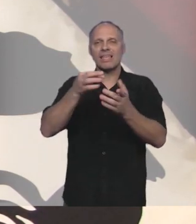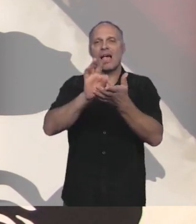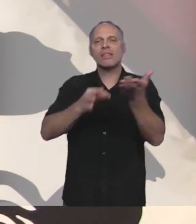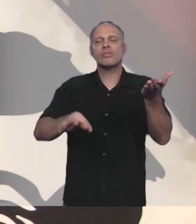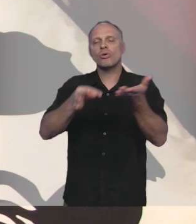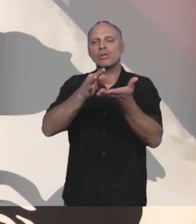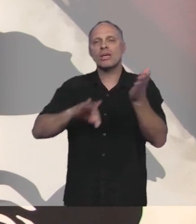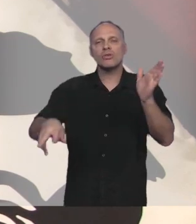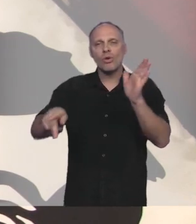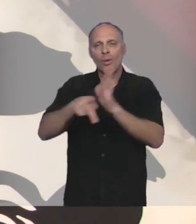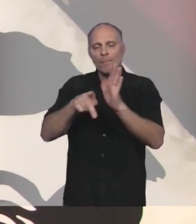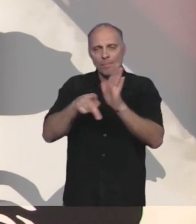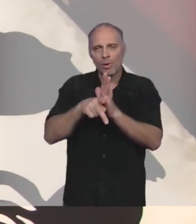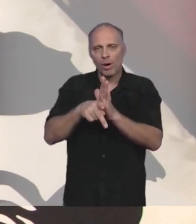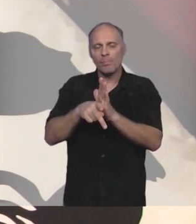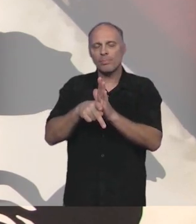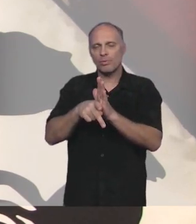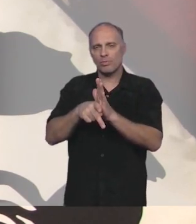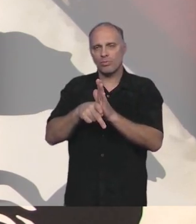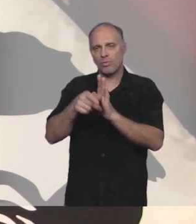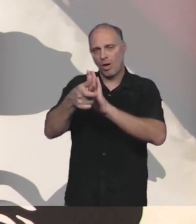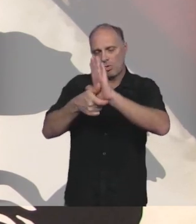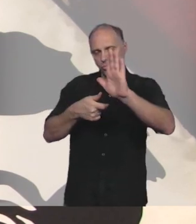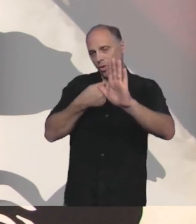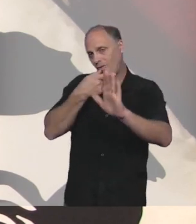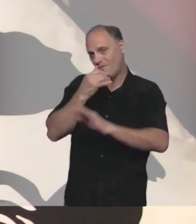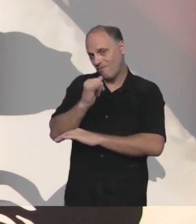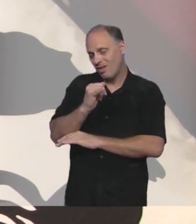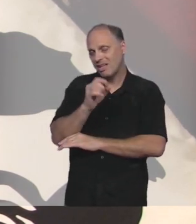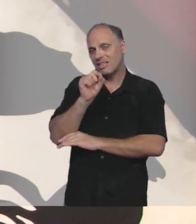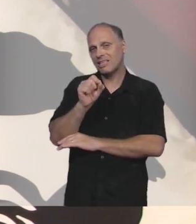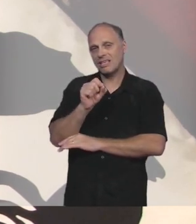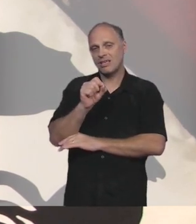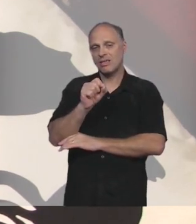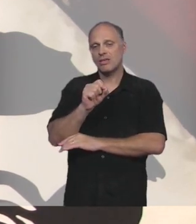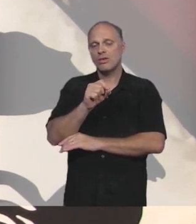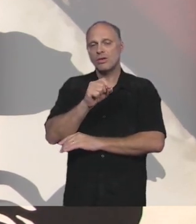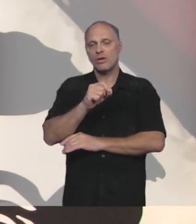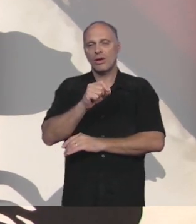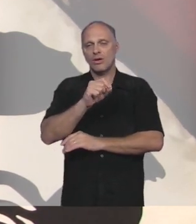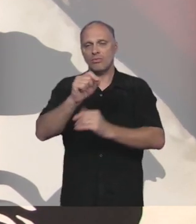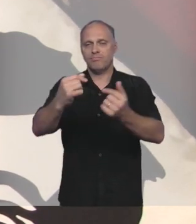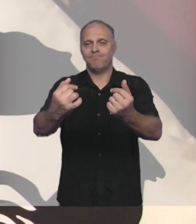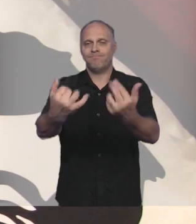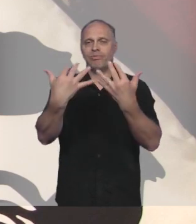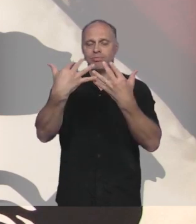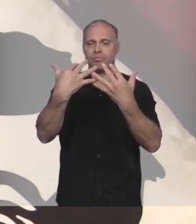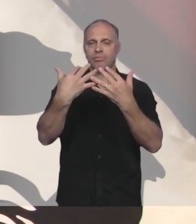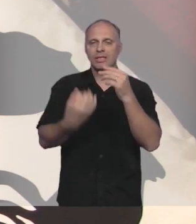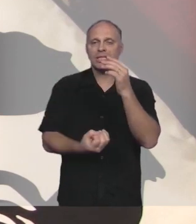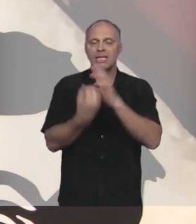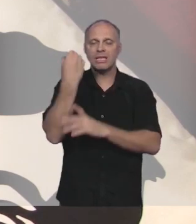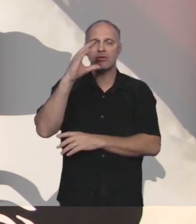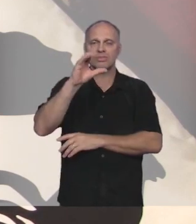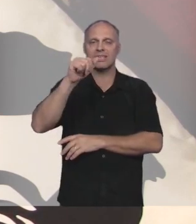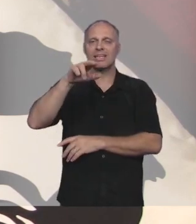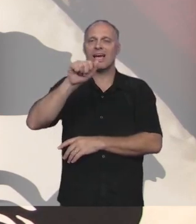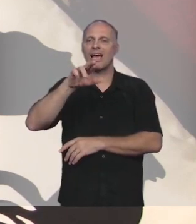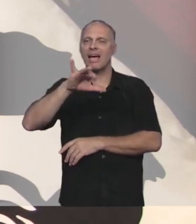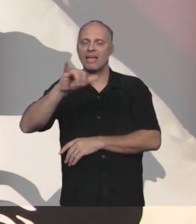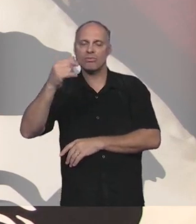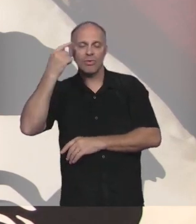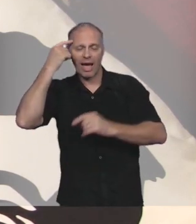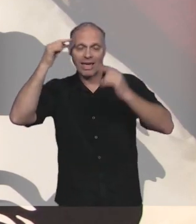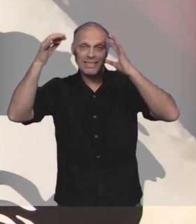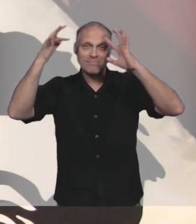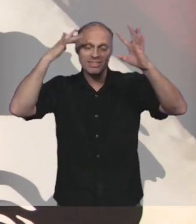o público constrói o cenário com a imaginação, que ele chama isso de interação. Né? Então a gente não